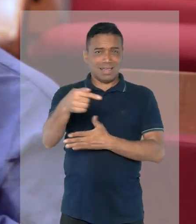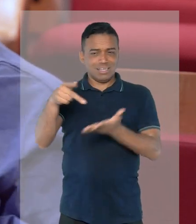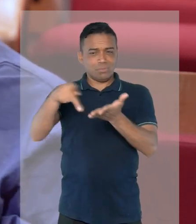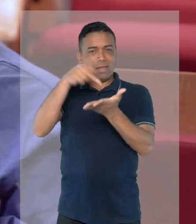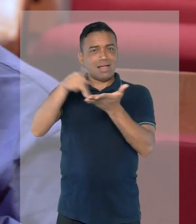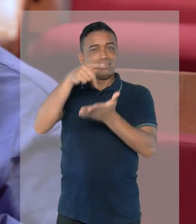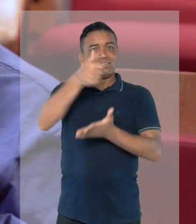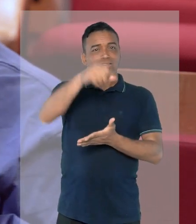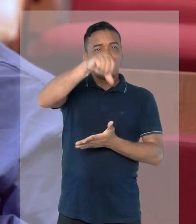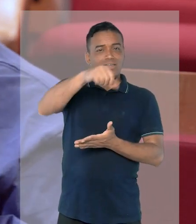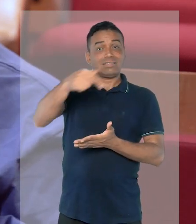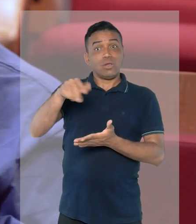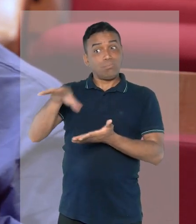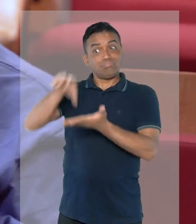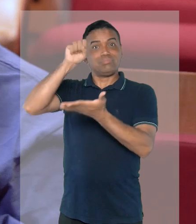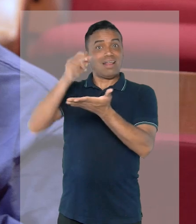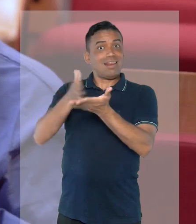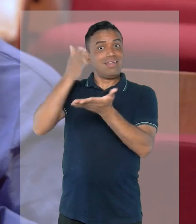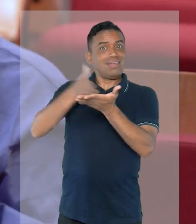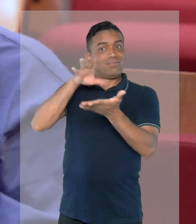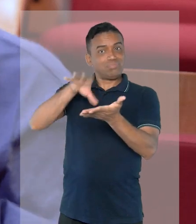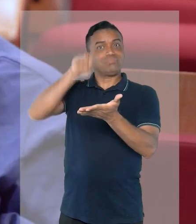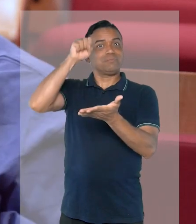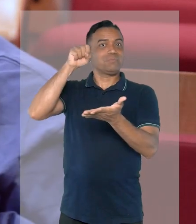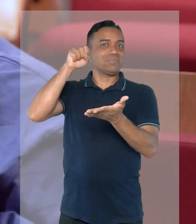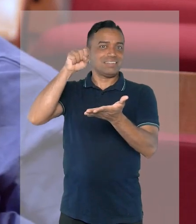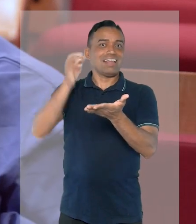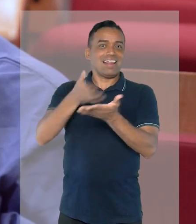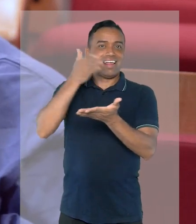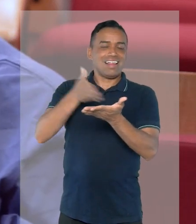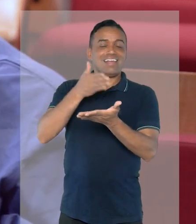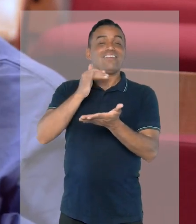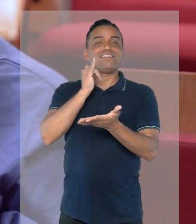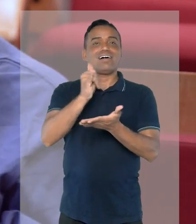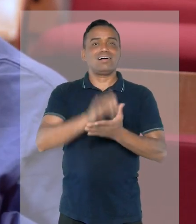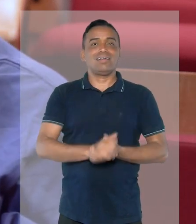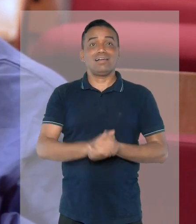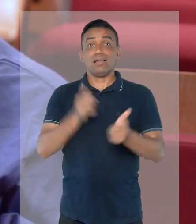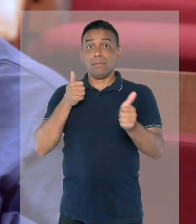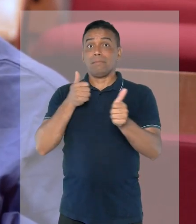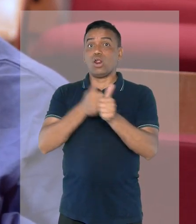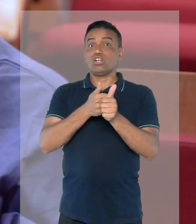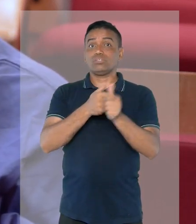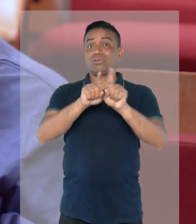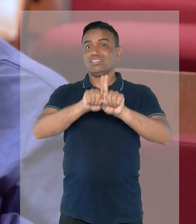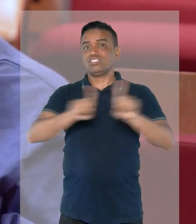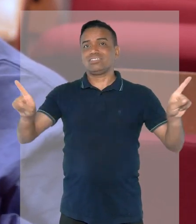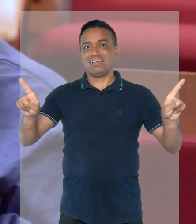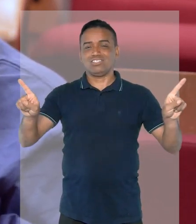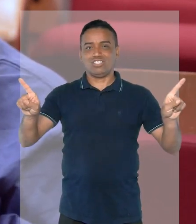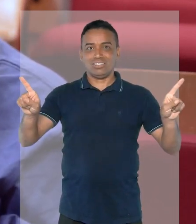197, eu colhi um epíteto no meio do caminho, né, que diz próximo e distante